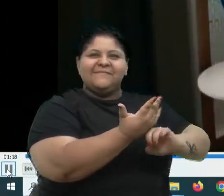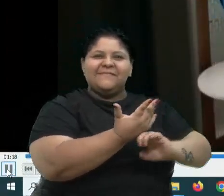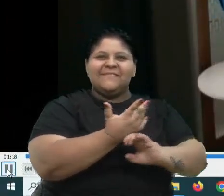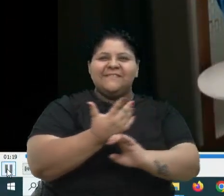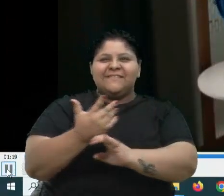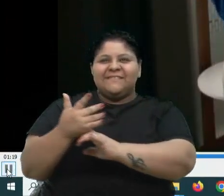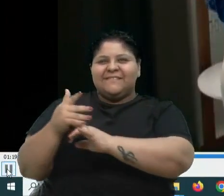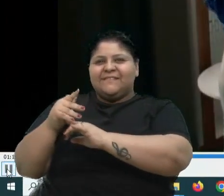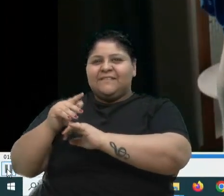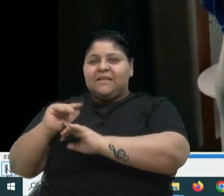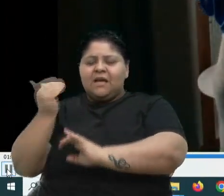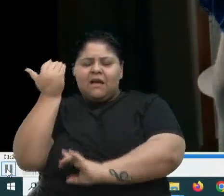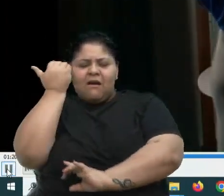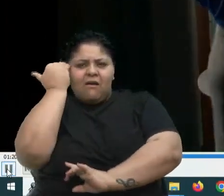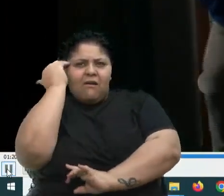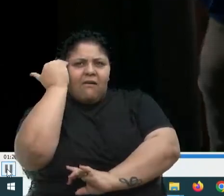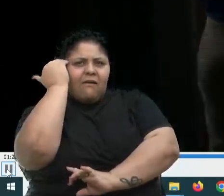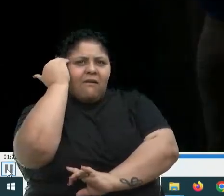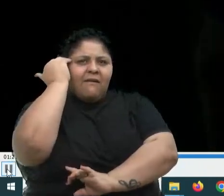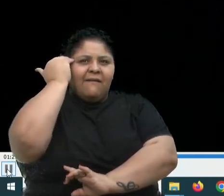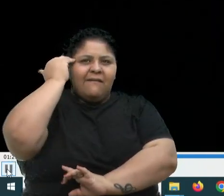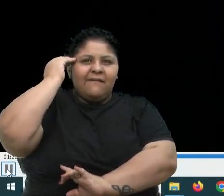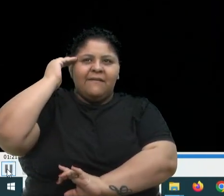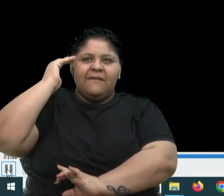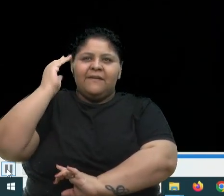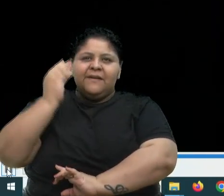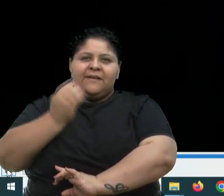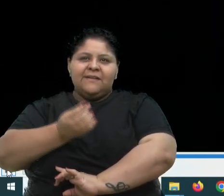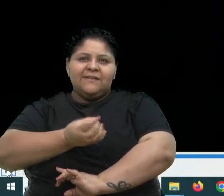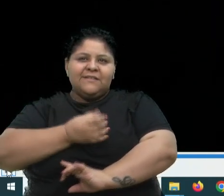e saber que sou